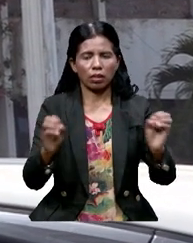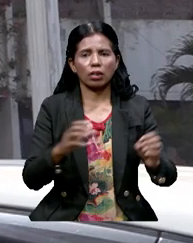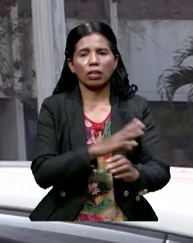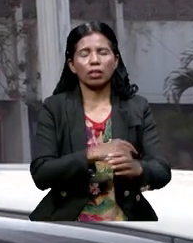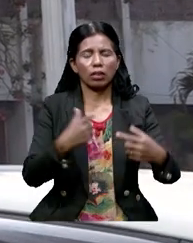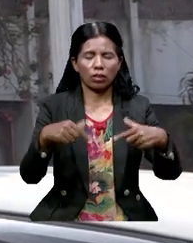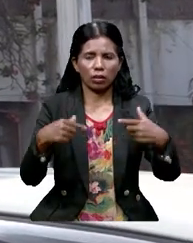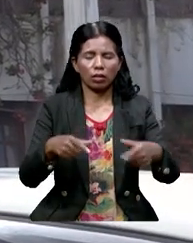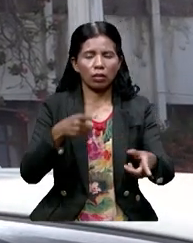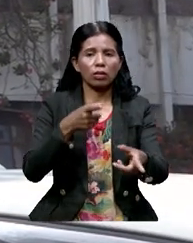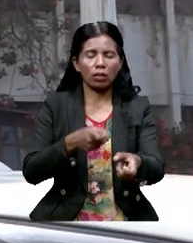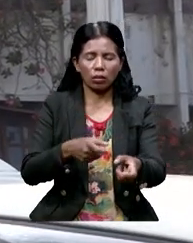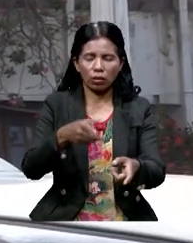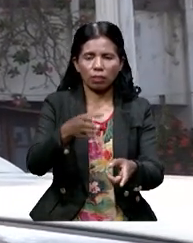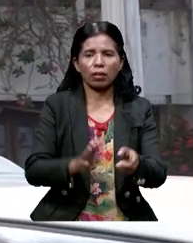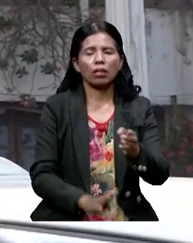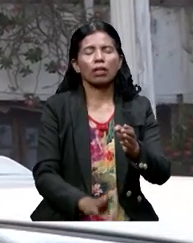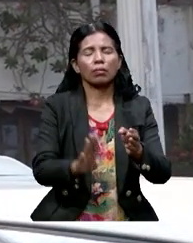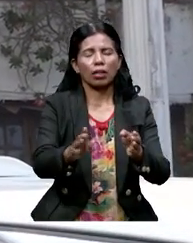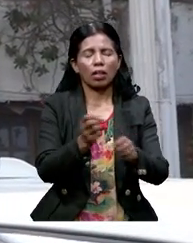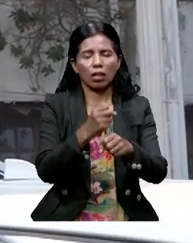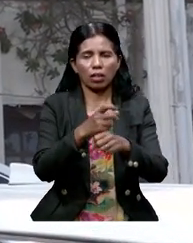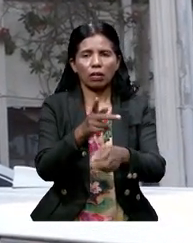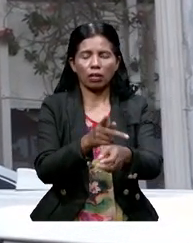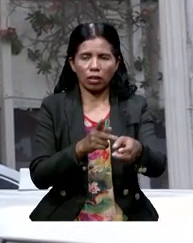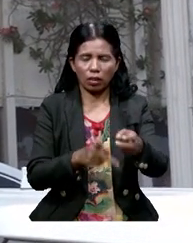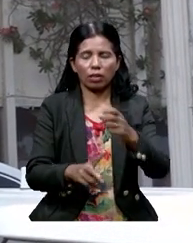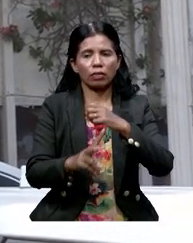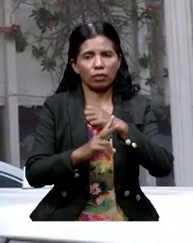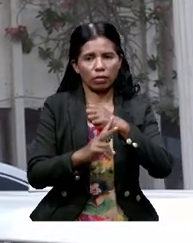arguídio tirutumba espal, no racanic vítima. Equipa cobertura, Gemen.